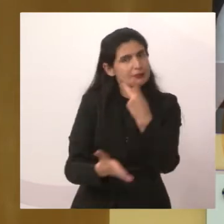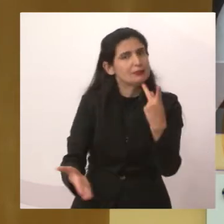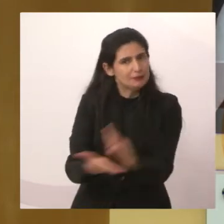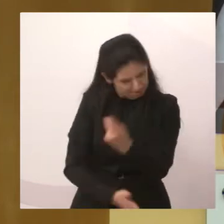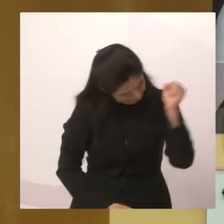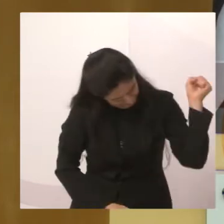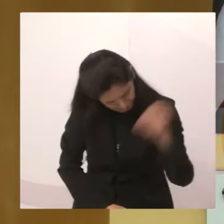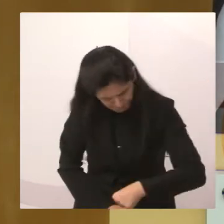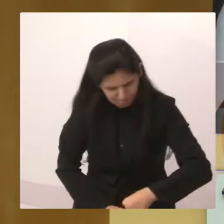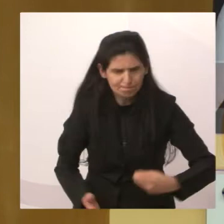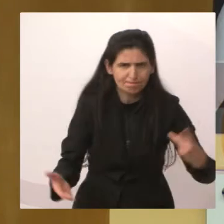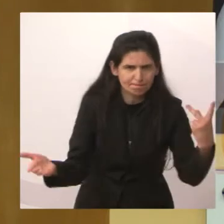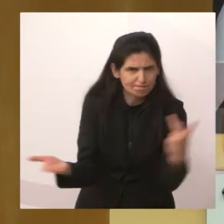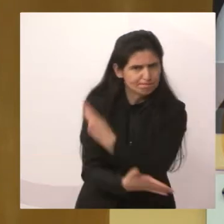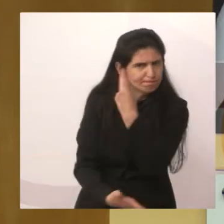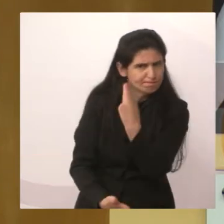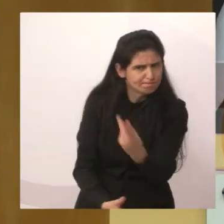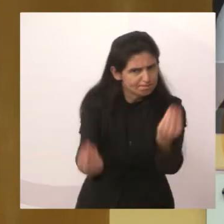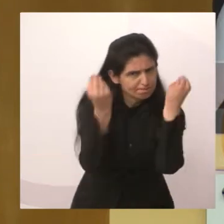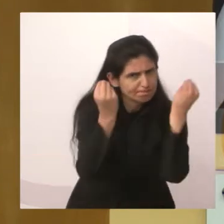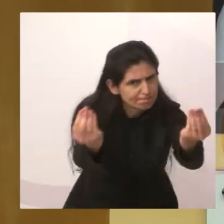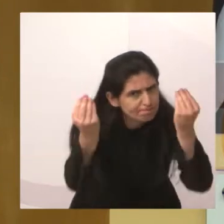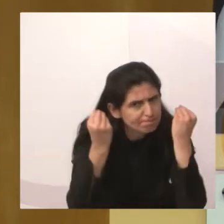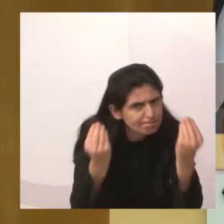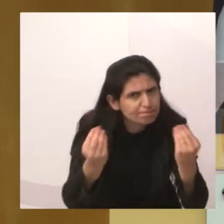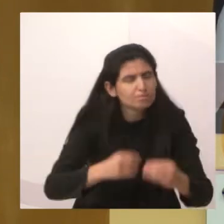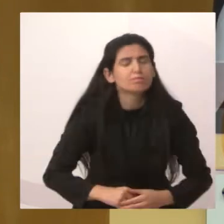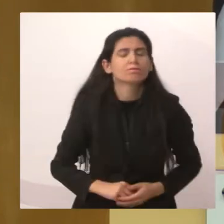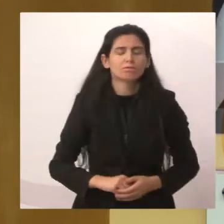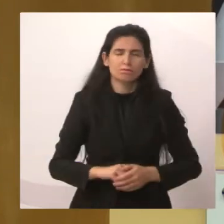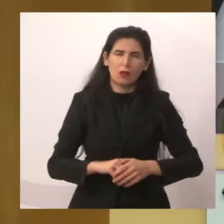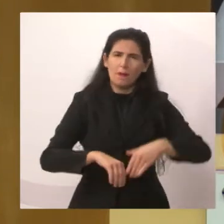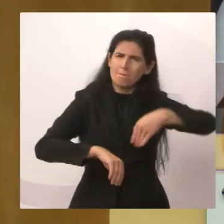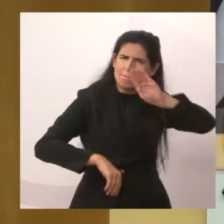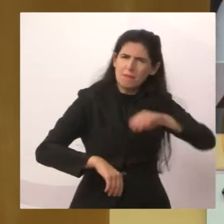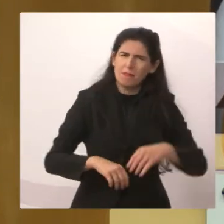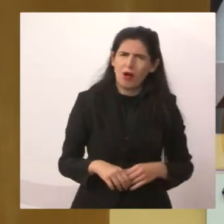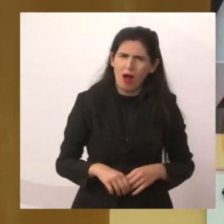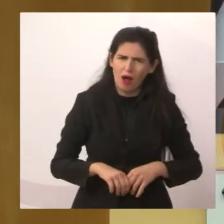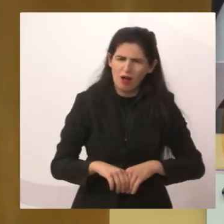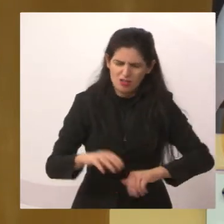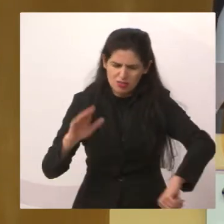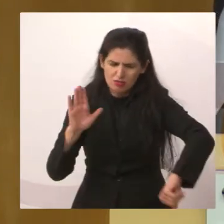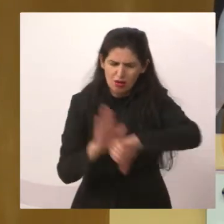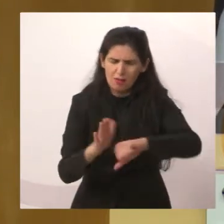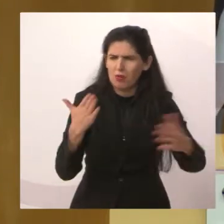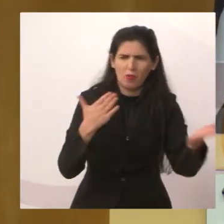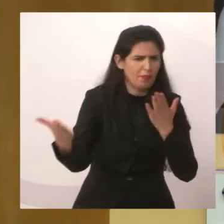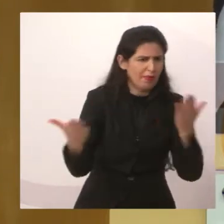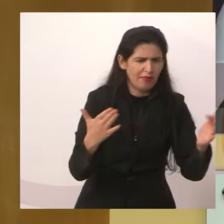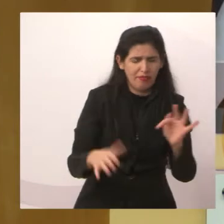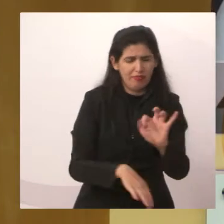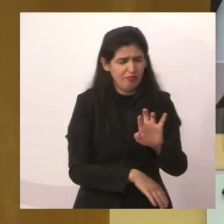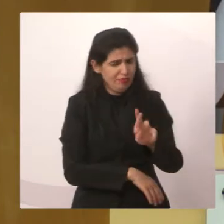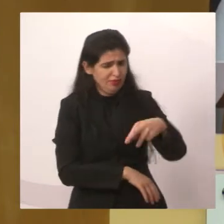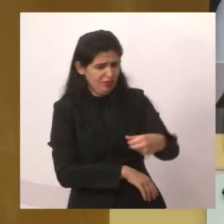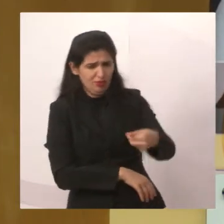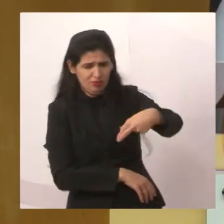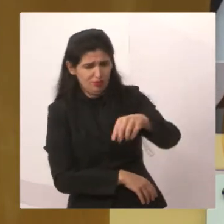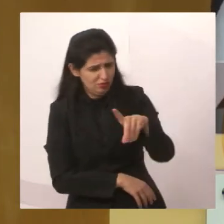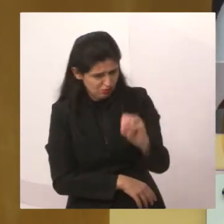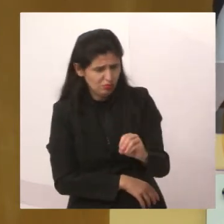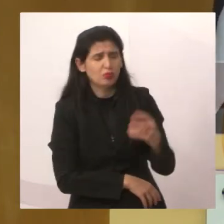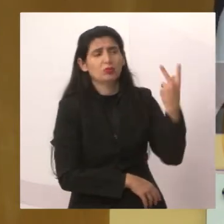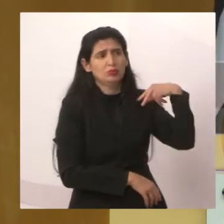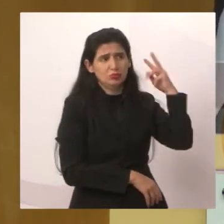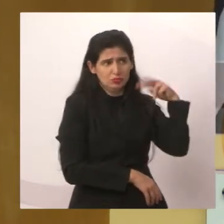que aquela que hoje é acusado o vereador Fernando. Que, se comprovado, também acho que essa casa tem que tomar